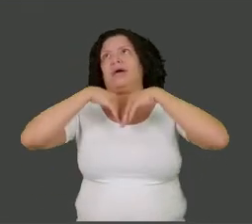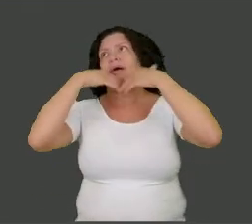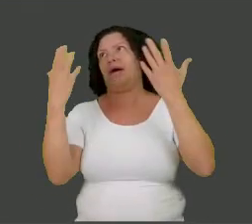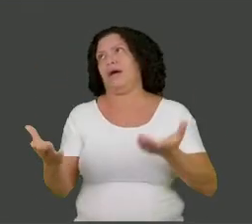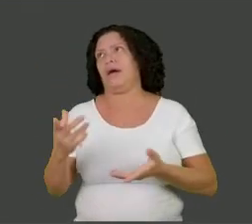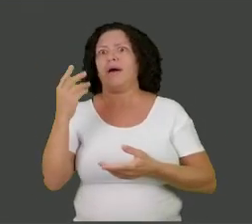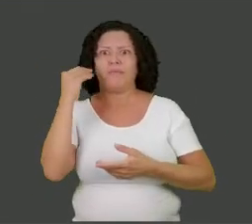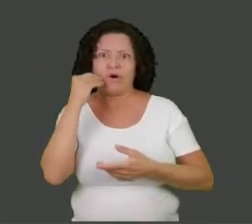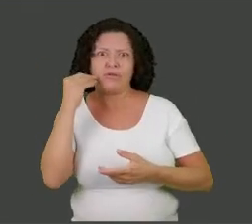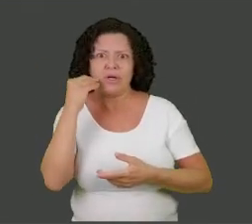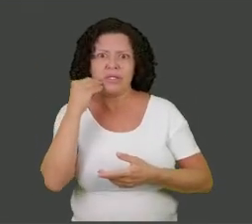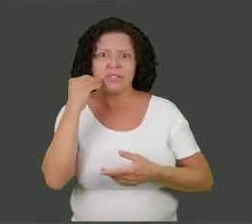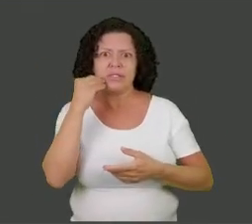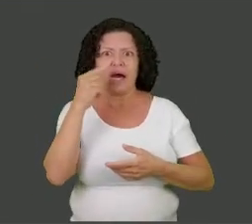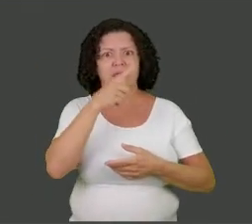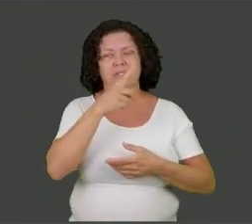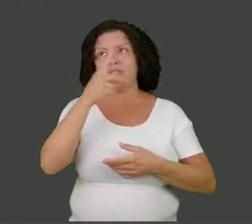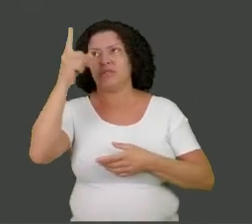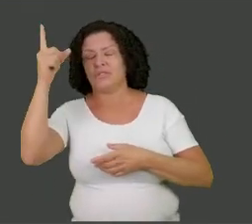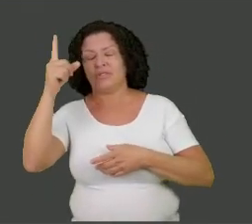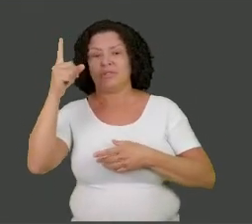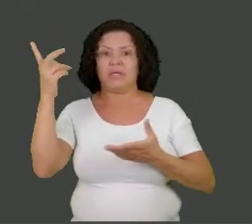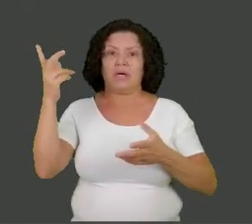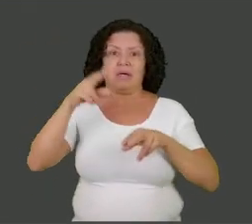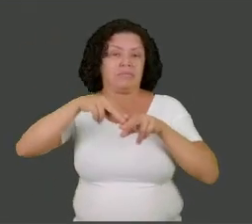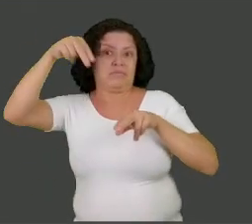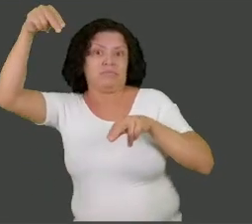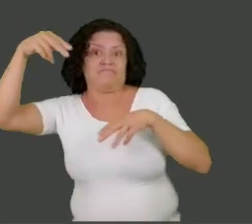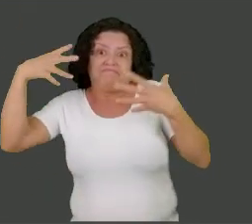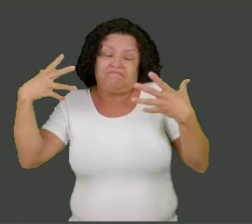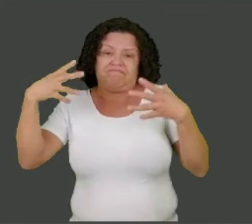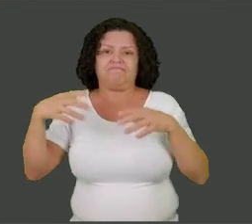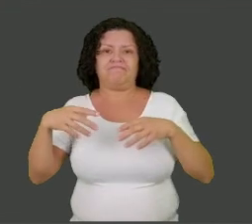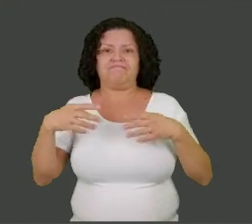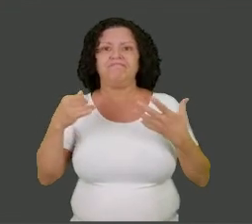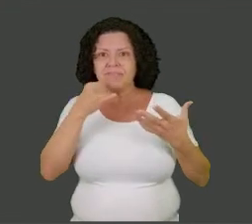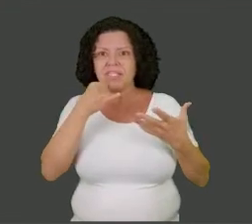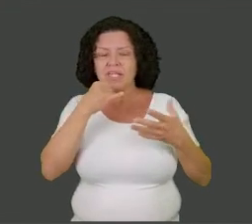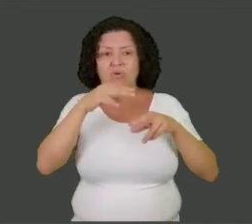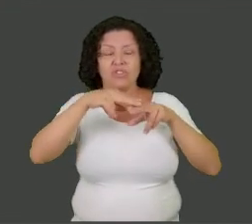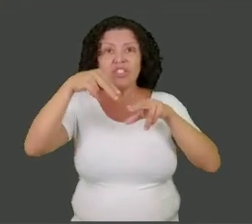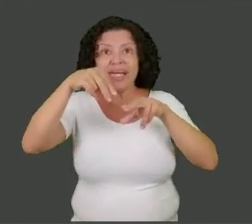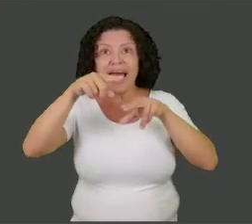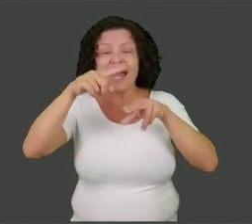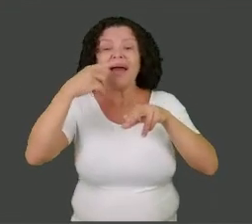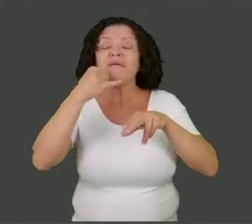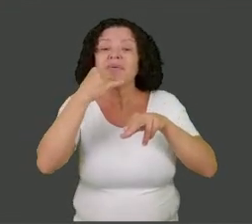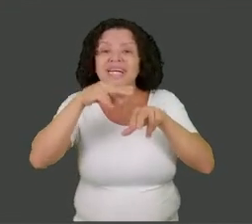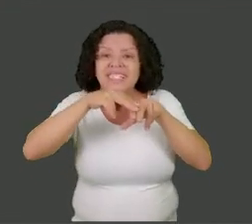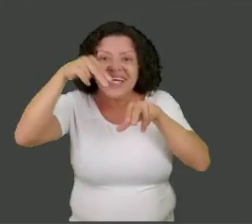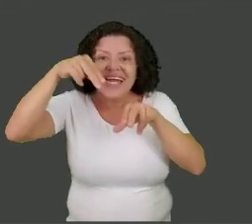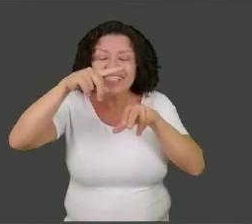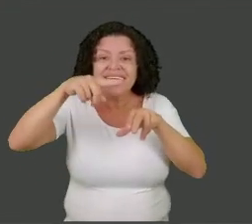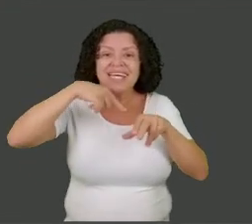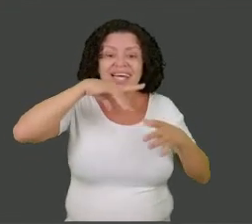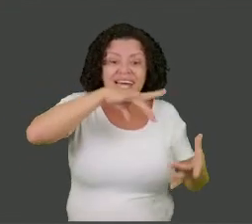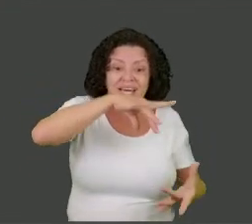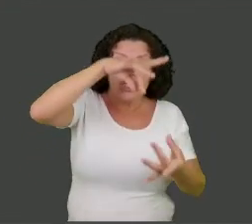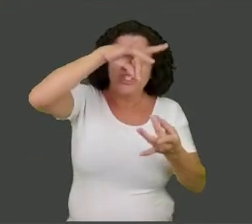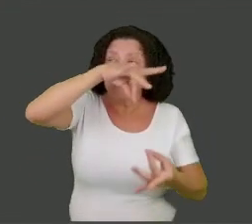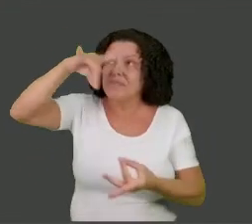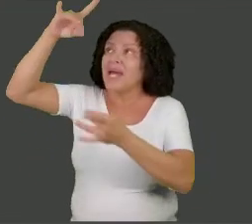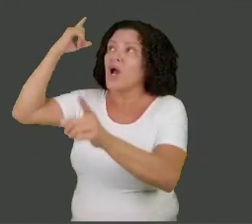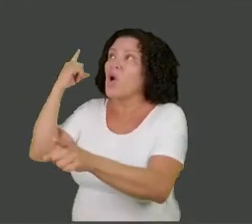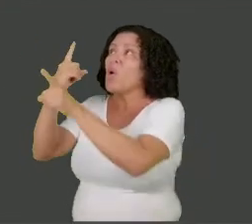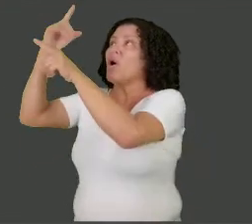aí permanecendo até terem a oportunidade de serem esclarecidos e socorridos. Até serem, por exemplo, como mostra a